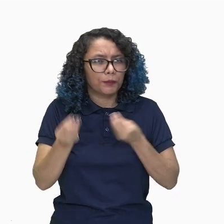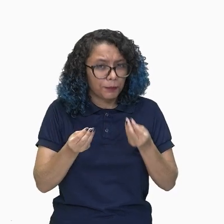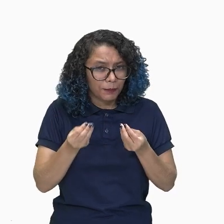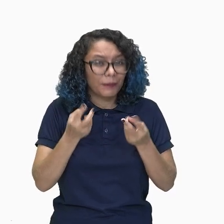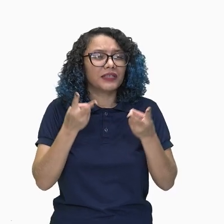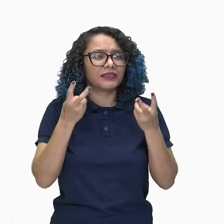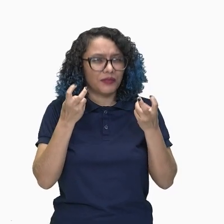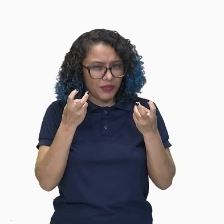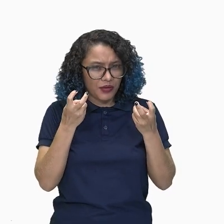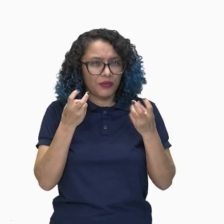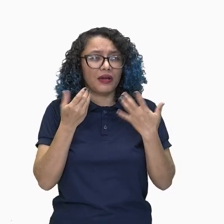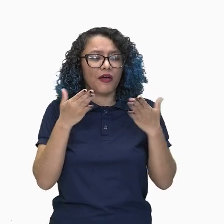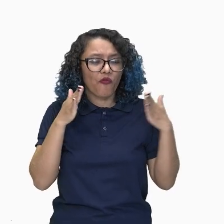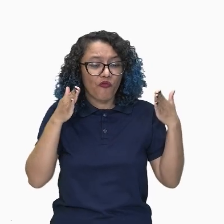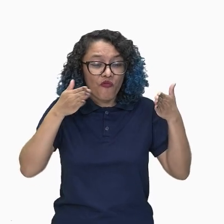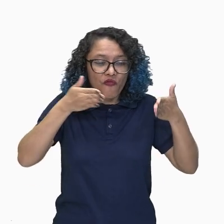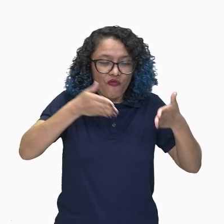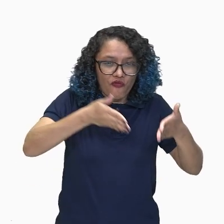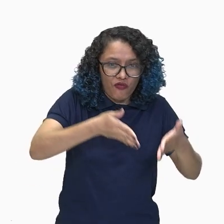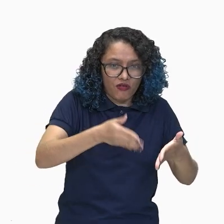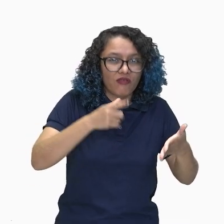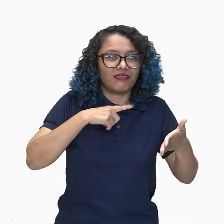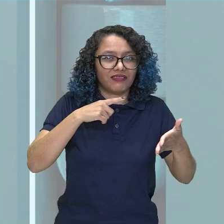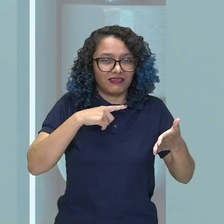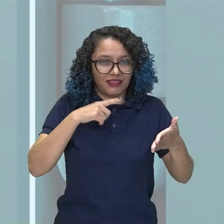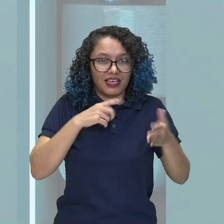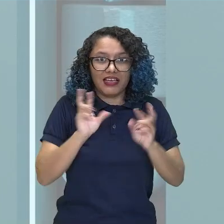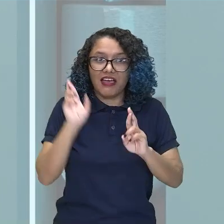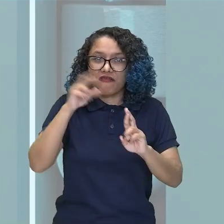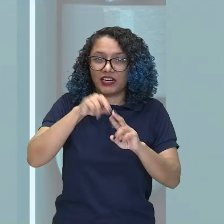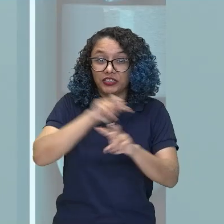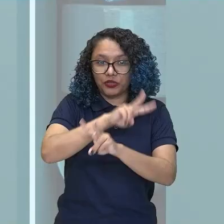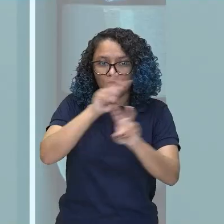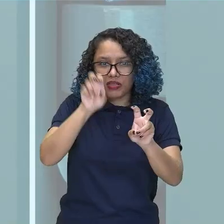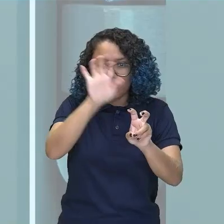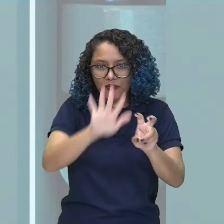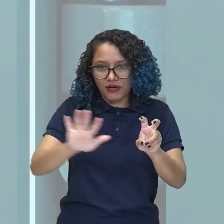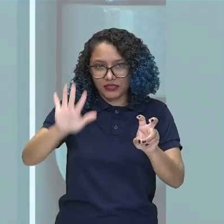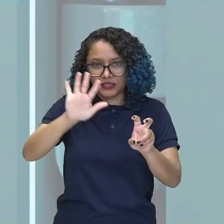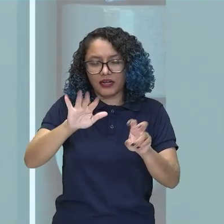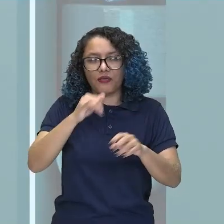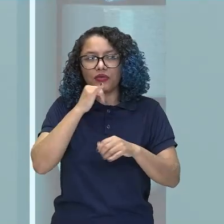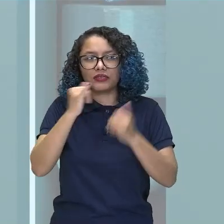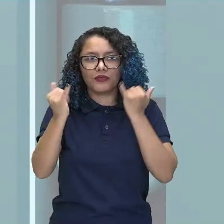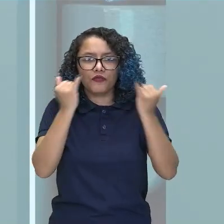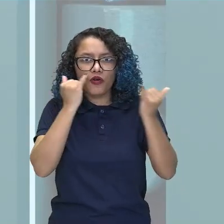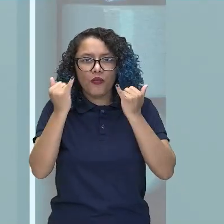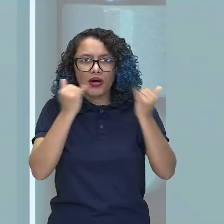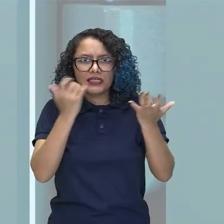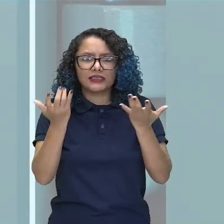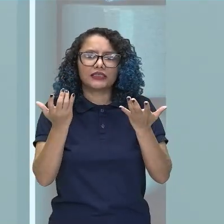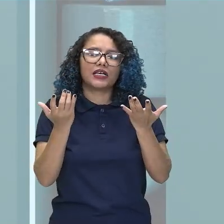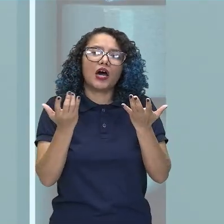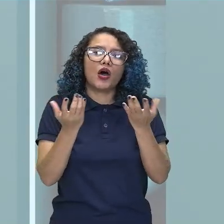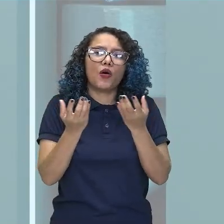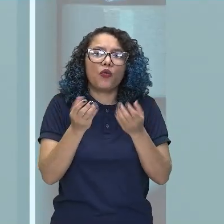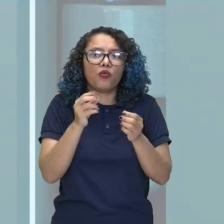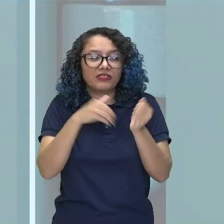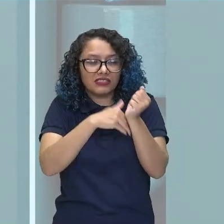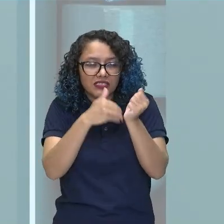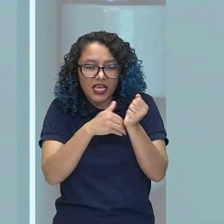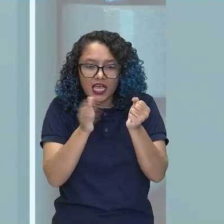que eu tenho um recorte aí relacionado ao tema tecnologia. Segurança de dados, como eu vou proteger as minhas